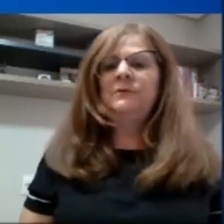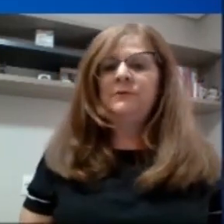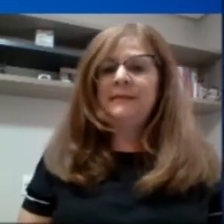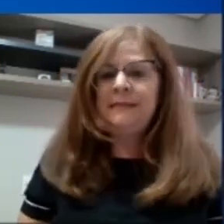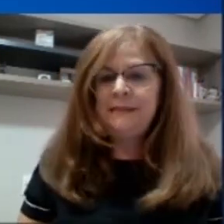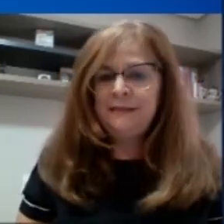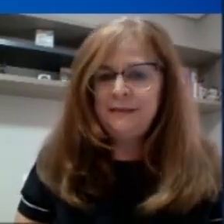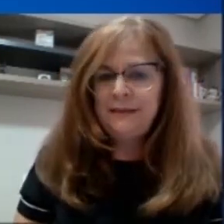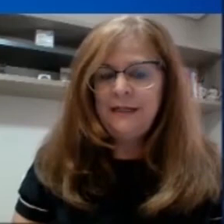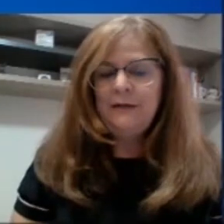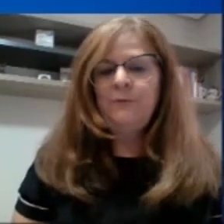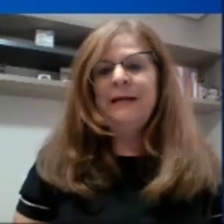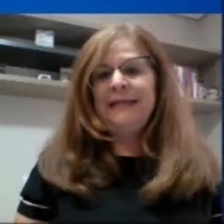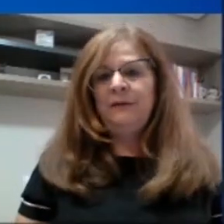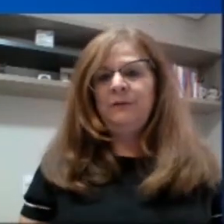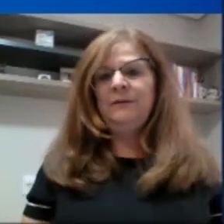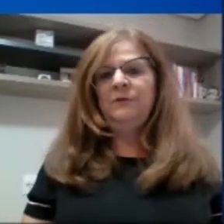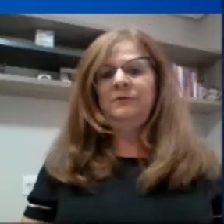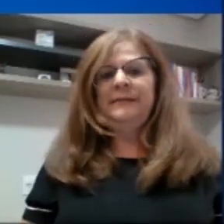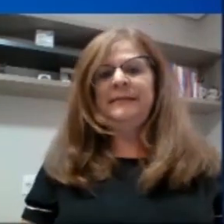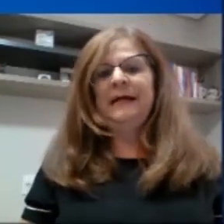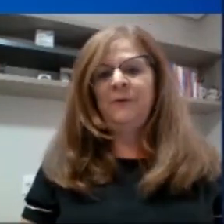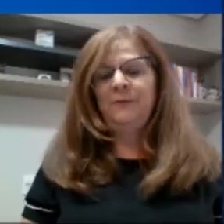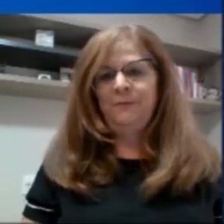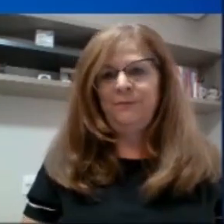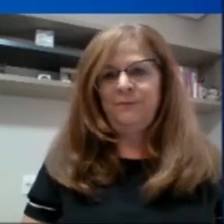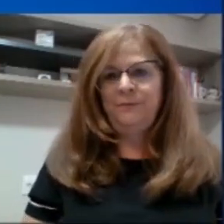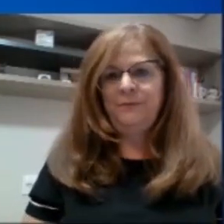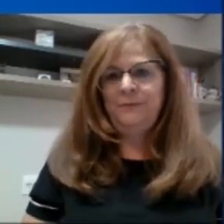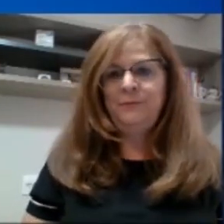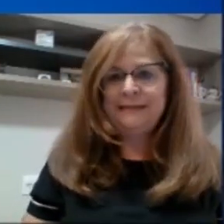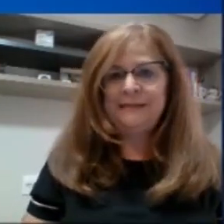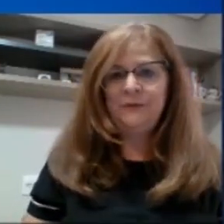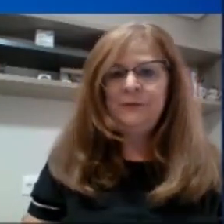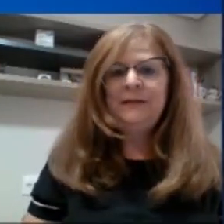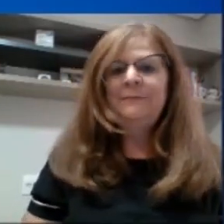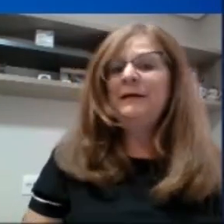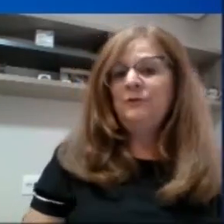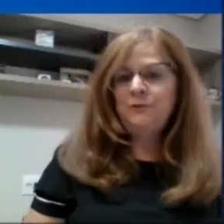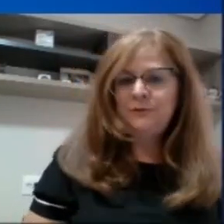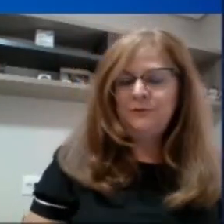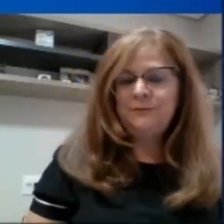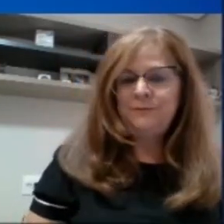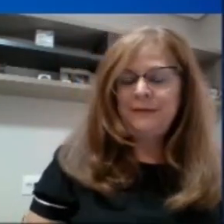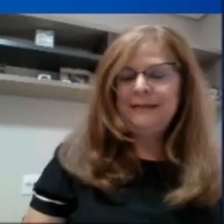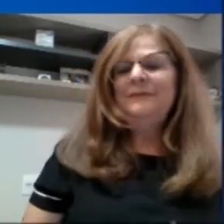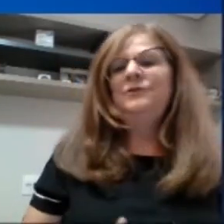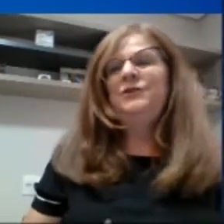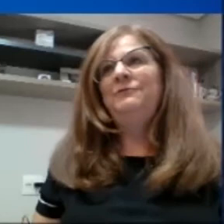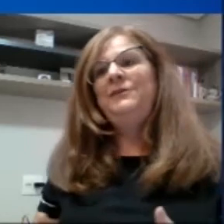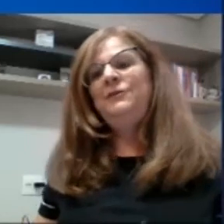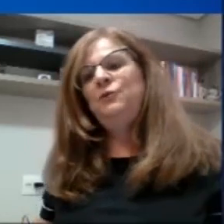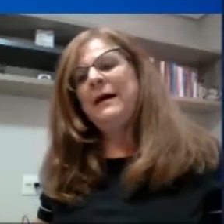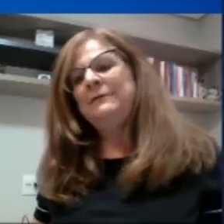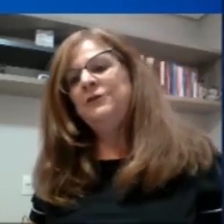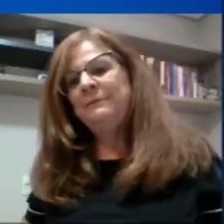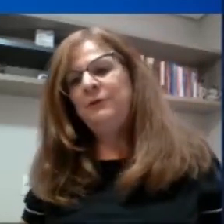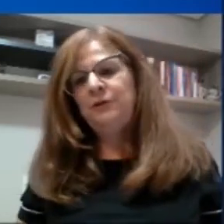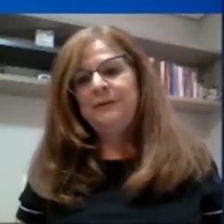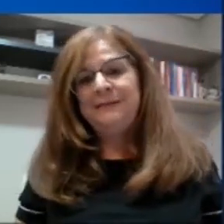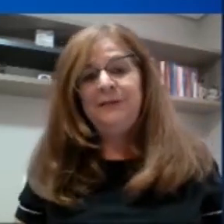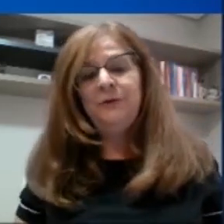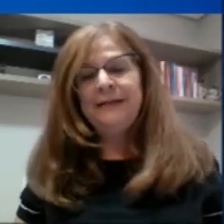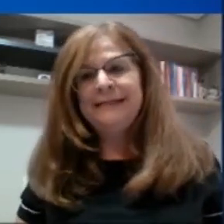fomos conseguir uma língua oficial no Brasil para os surdos. No dia 24 de